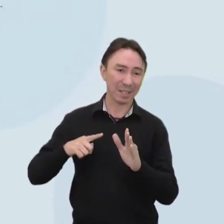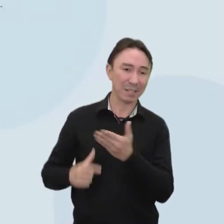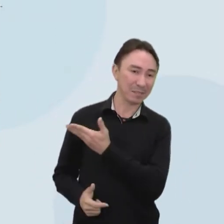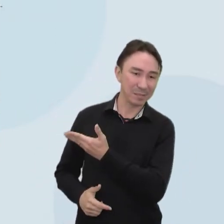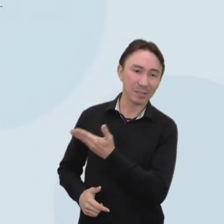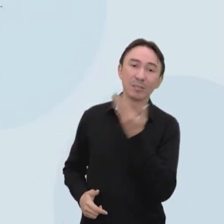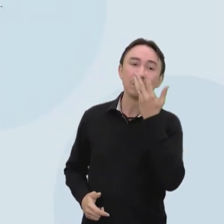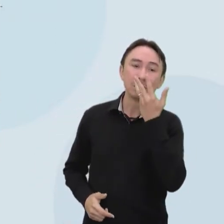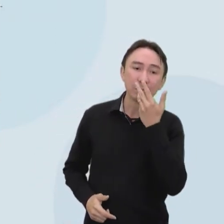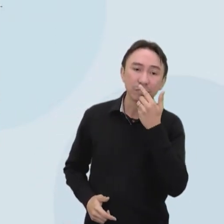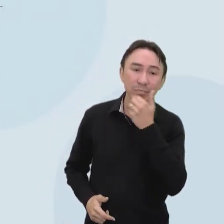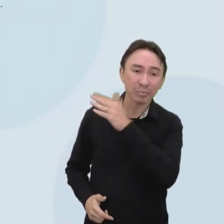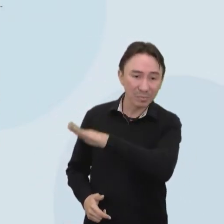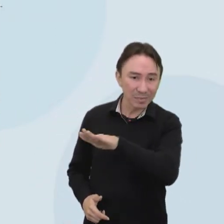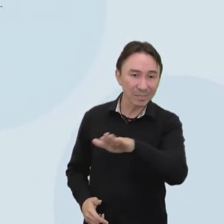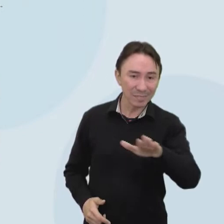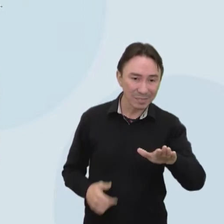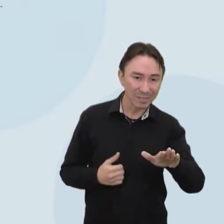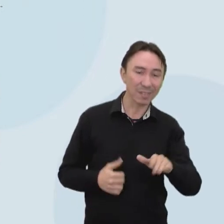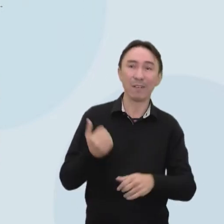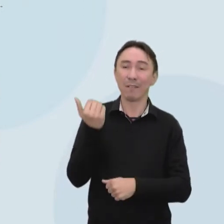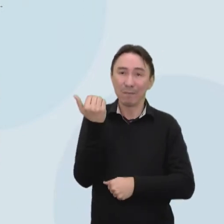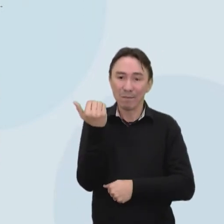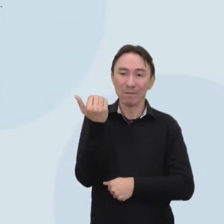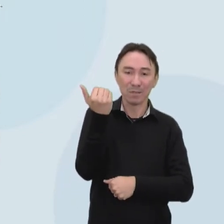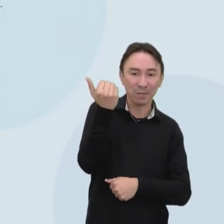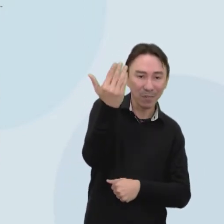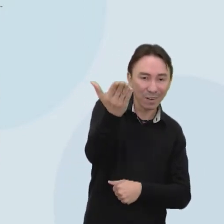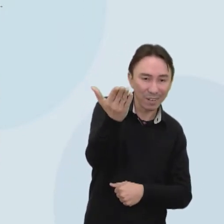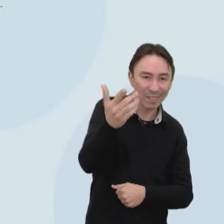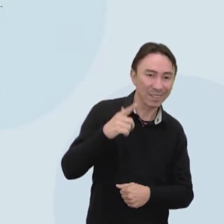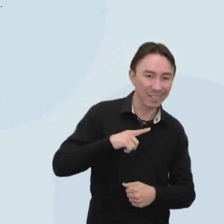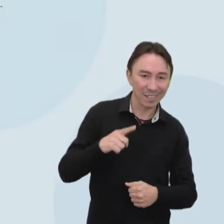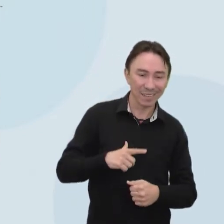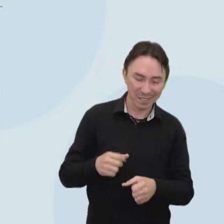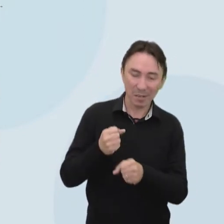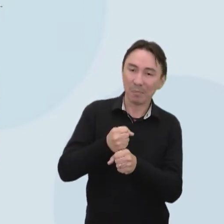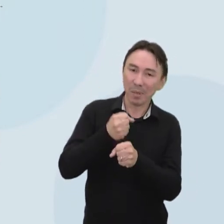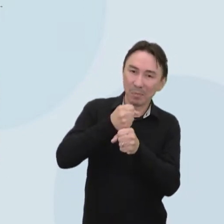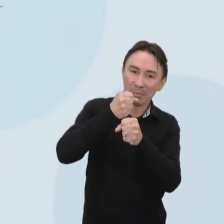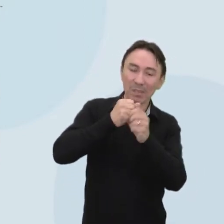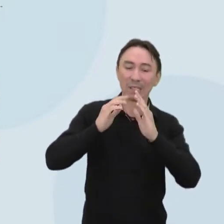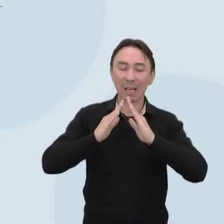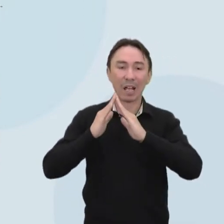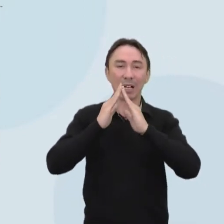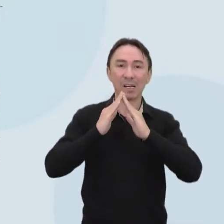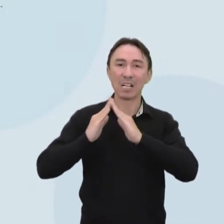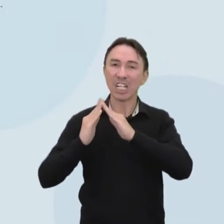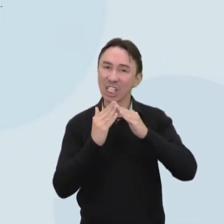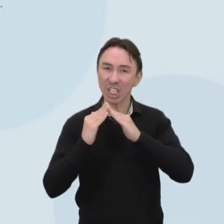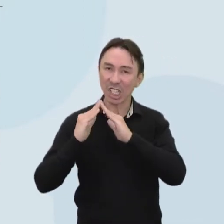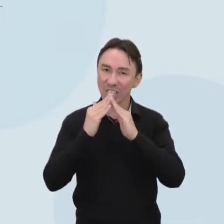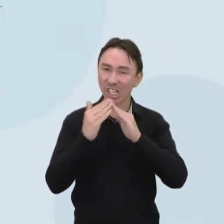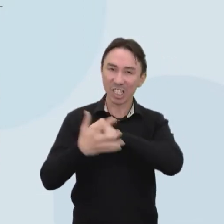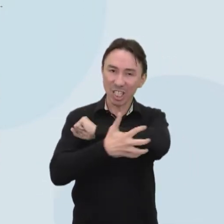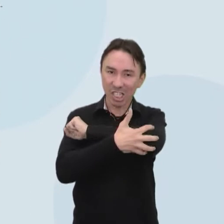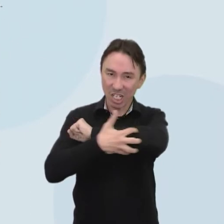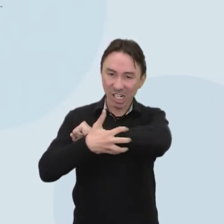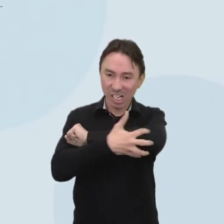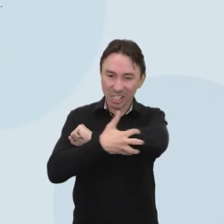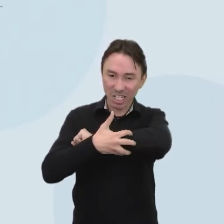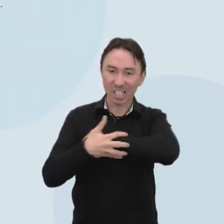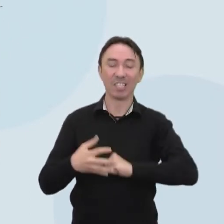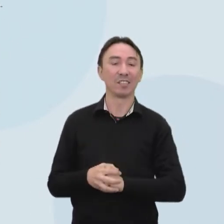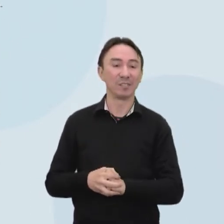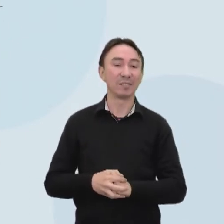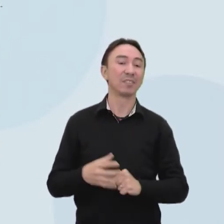fundo as casas, né, típica construção de comunidades, né, de favelas. E Vemos aí que